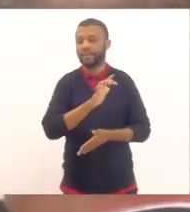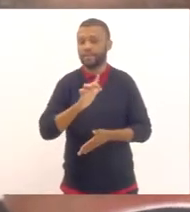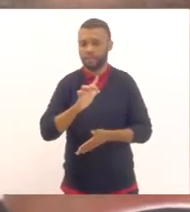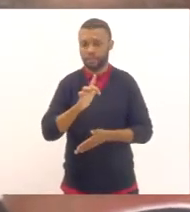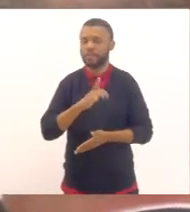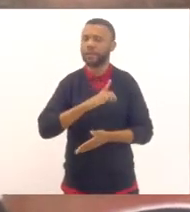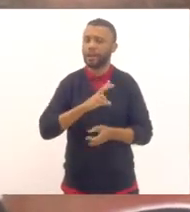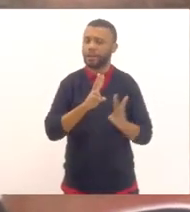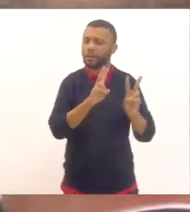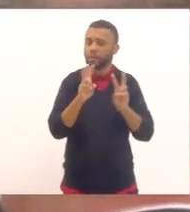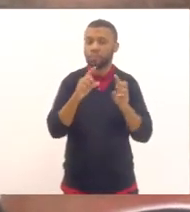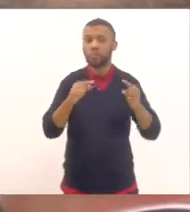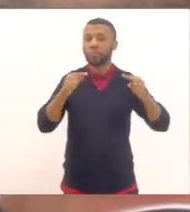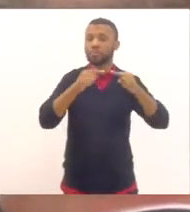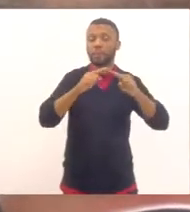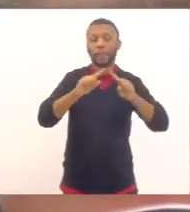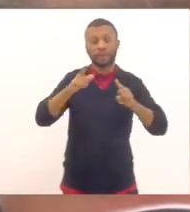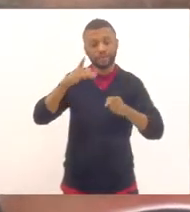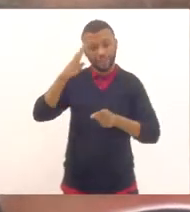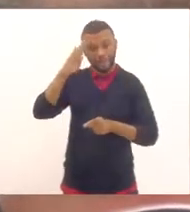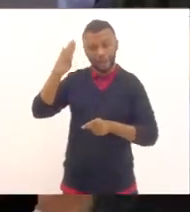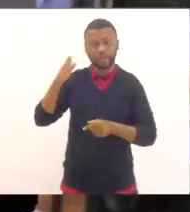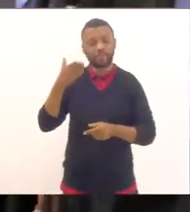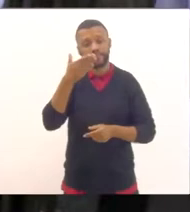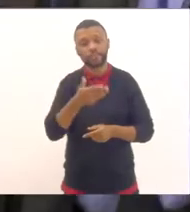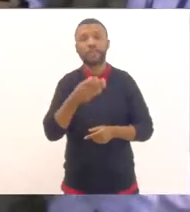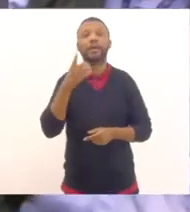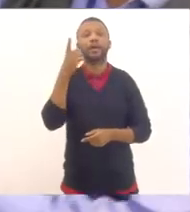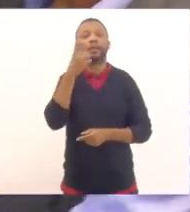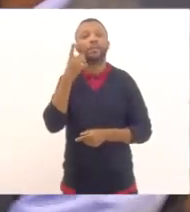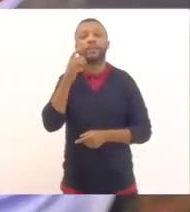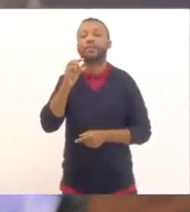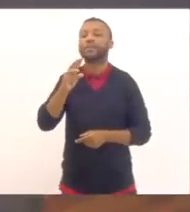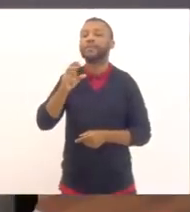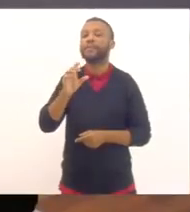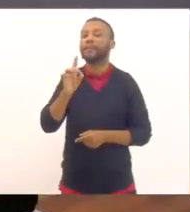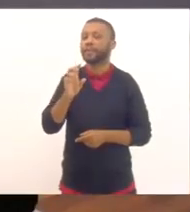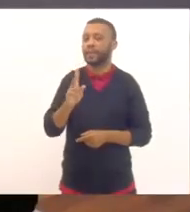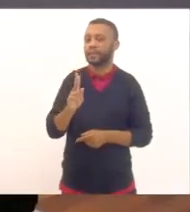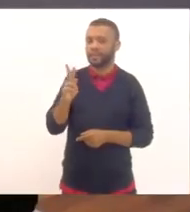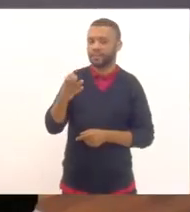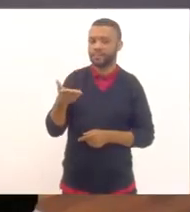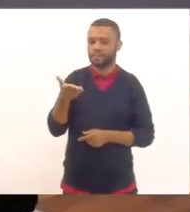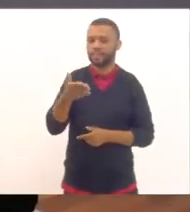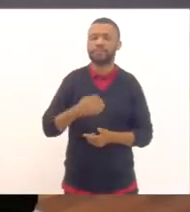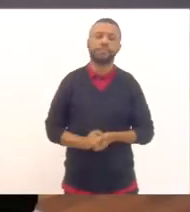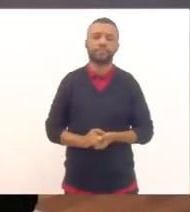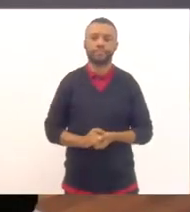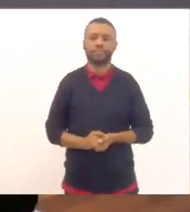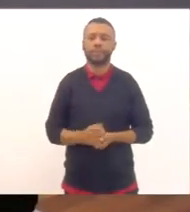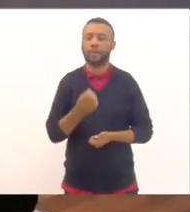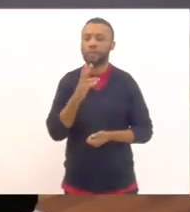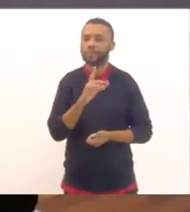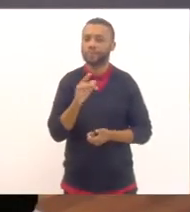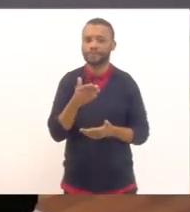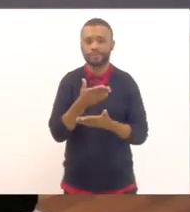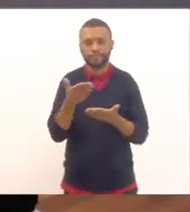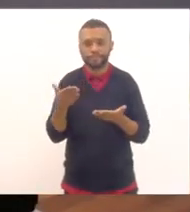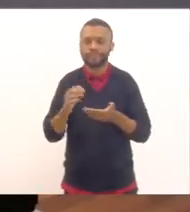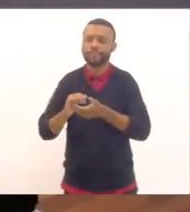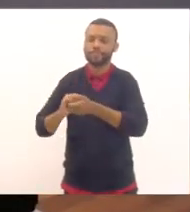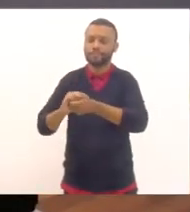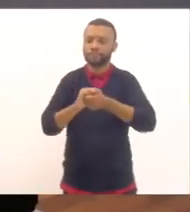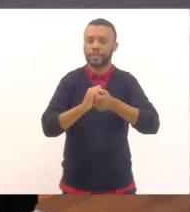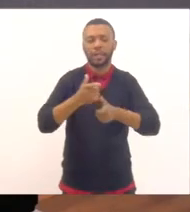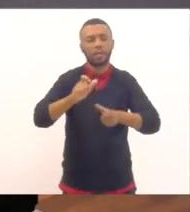outros são mais depressivos Deputado valdeco bem Bom dia a todas as pessoas autoridades